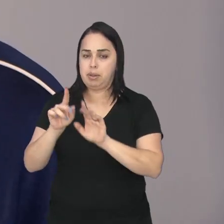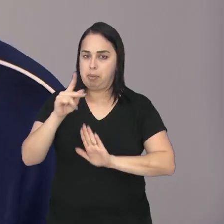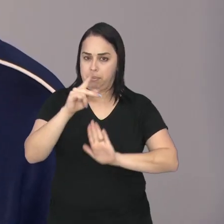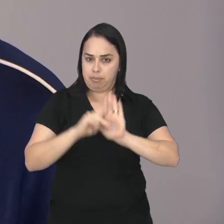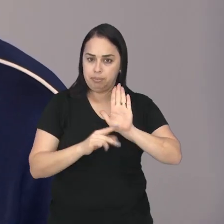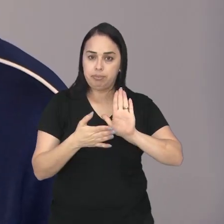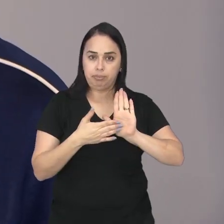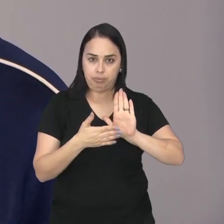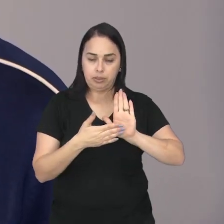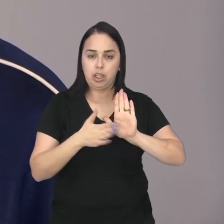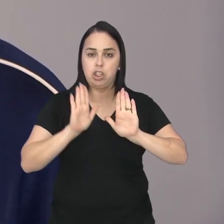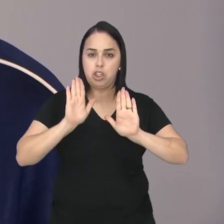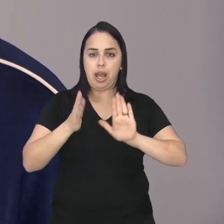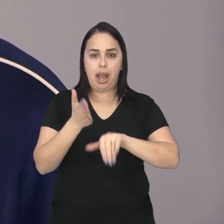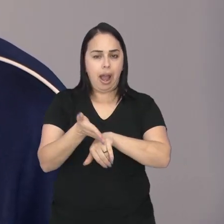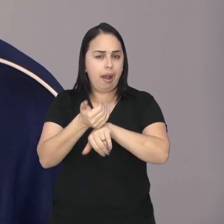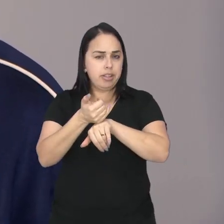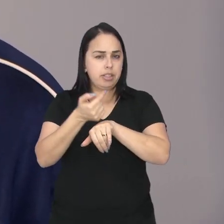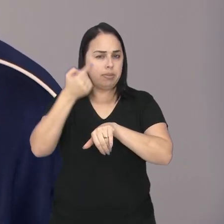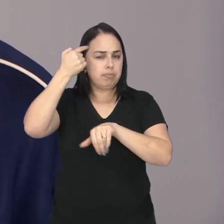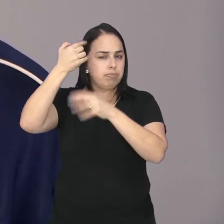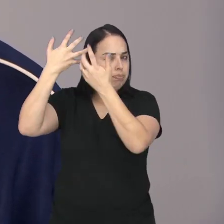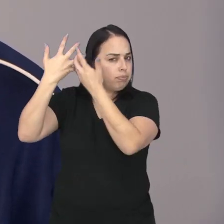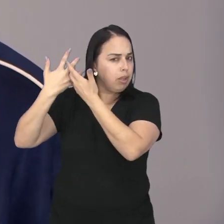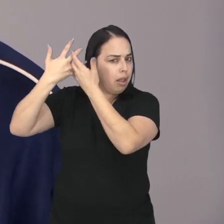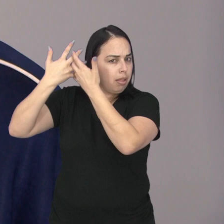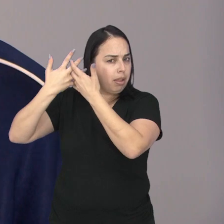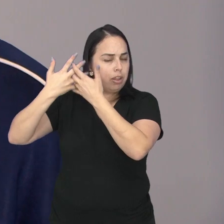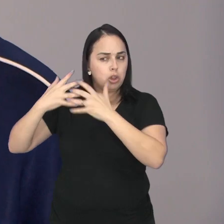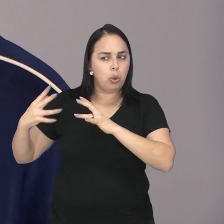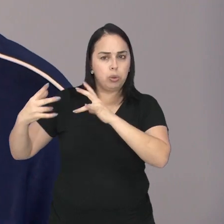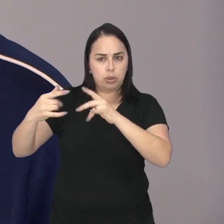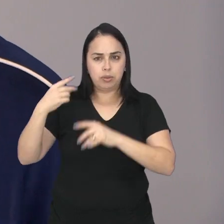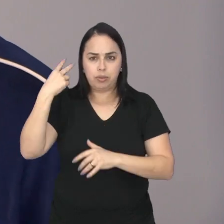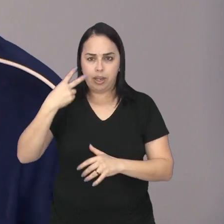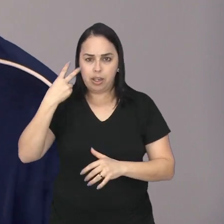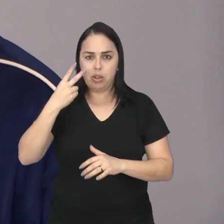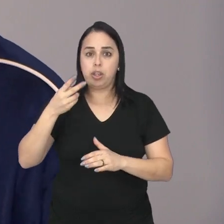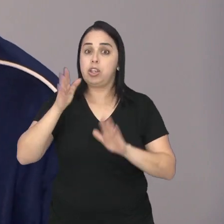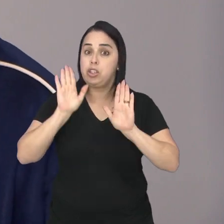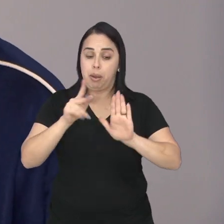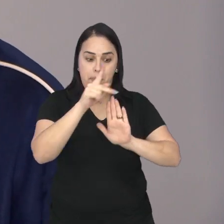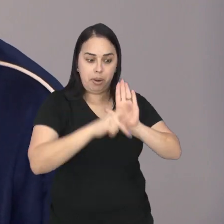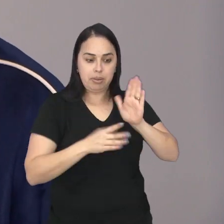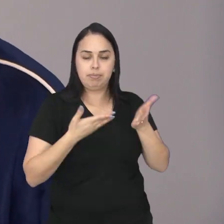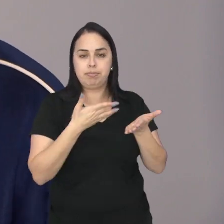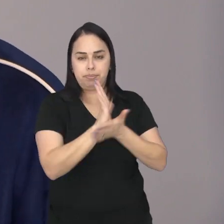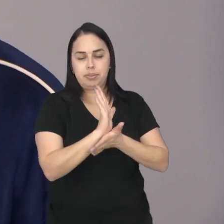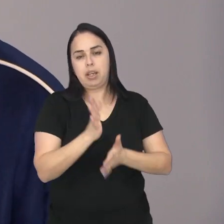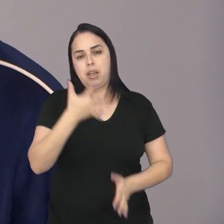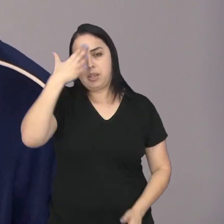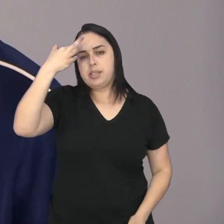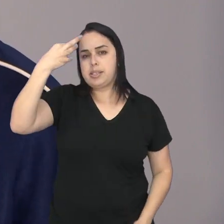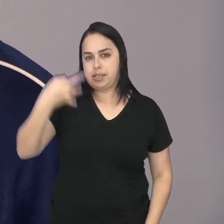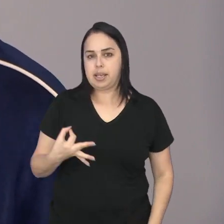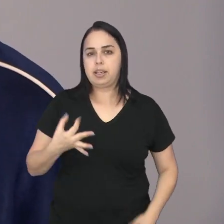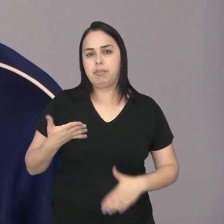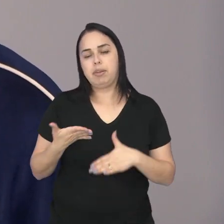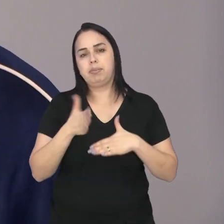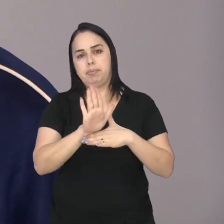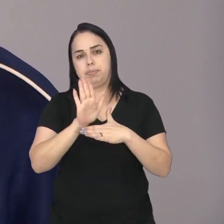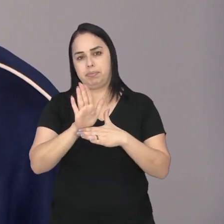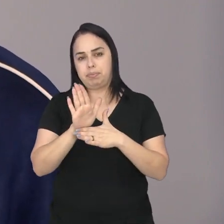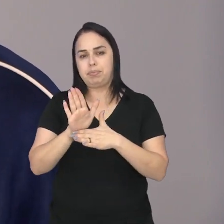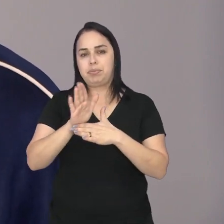um projeto pensado aqui por quase todos os vereadores aprovado por unanimidade eu tenho certeza que vai ajudar